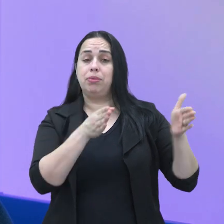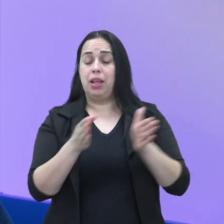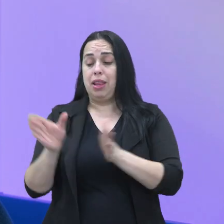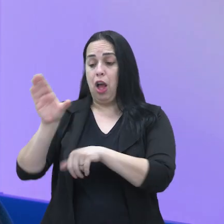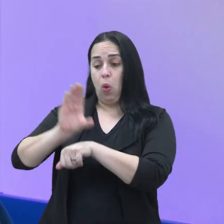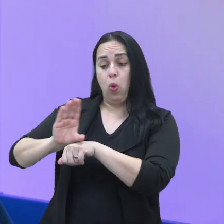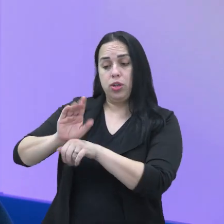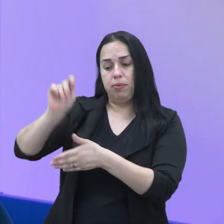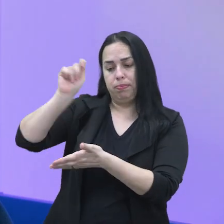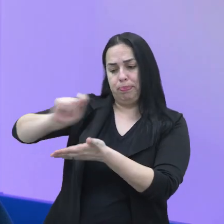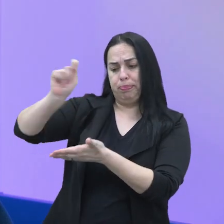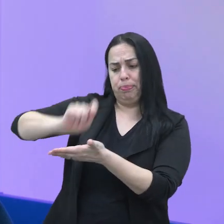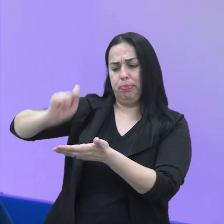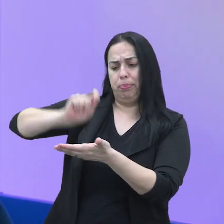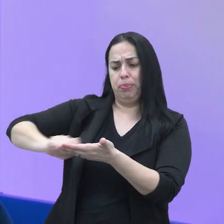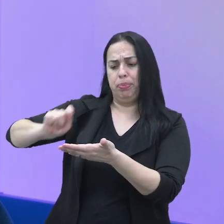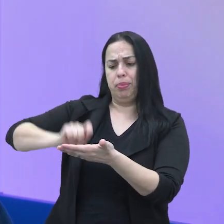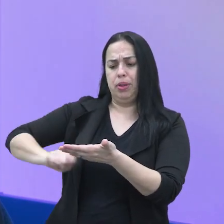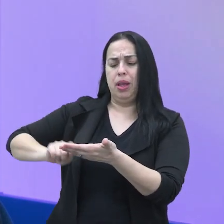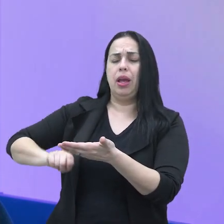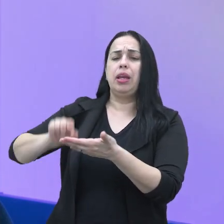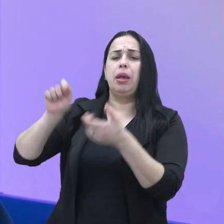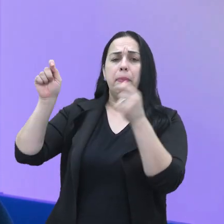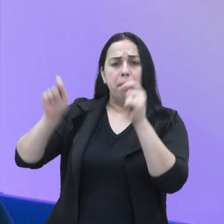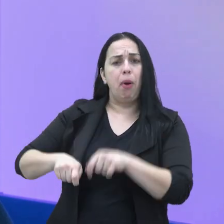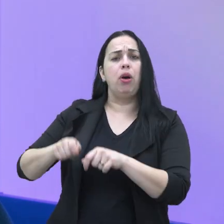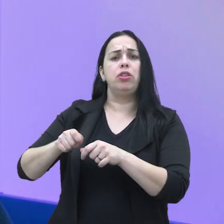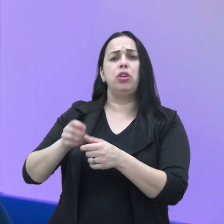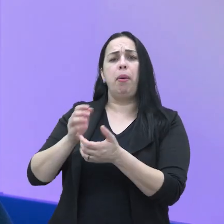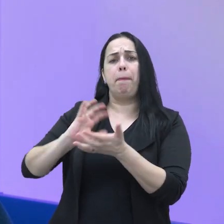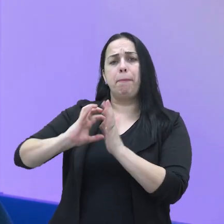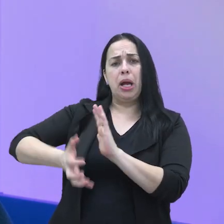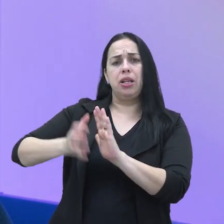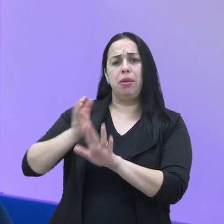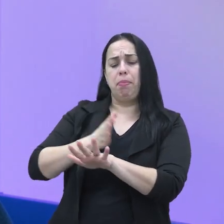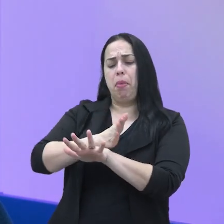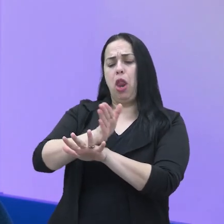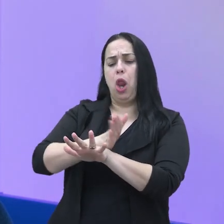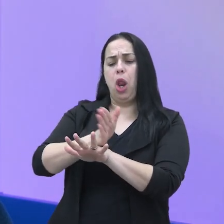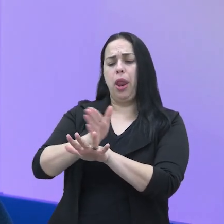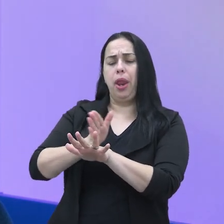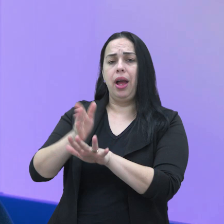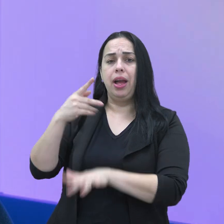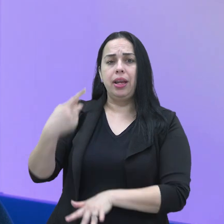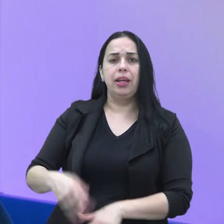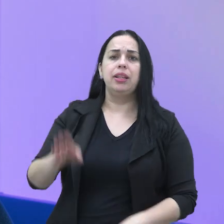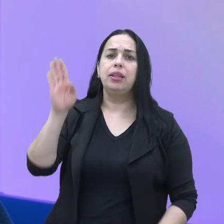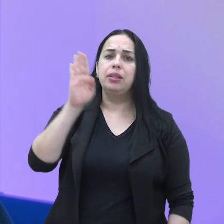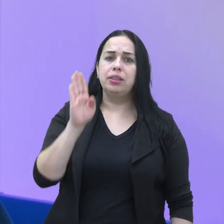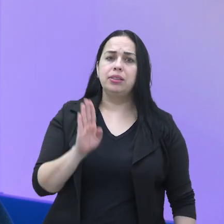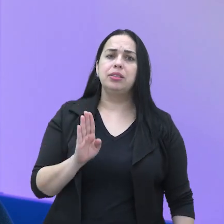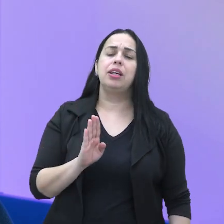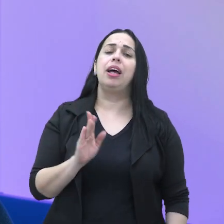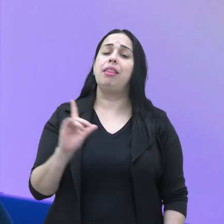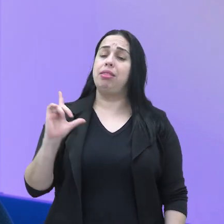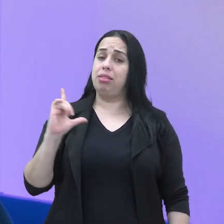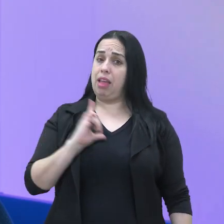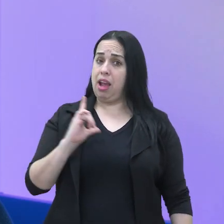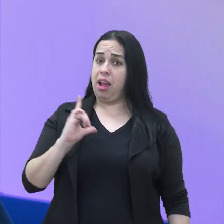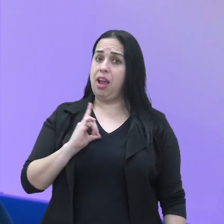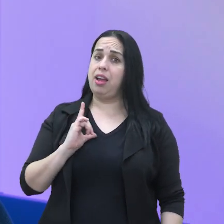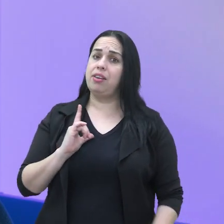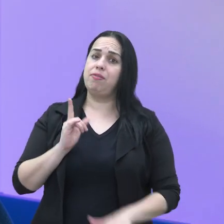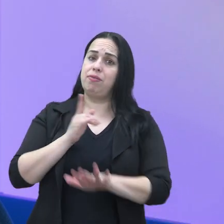traumático, de colocar na Constituição o pluripartidarismo, que é a possibilidade do Brasil